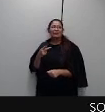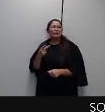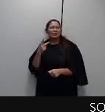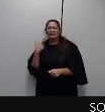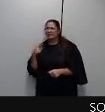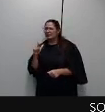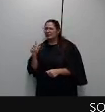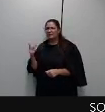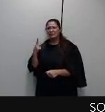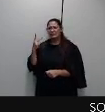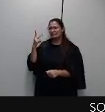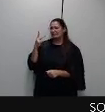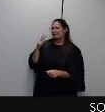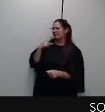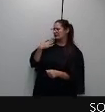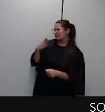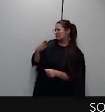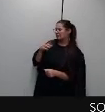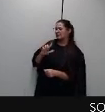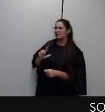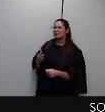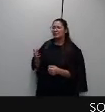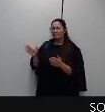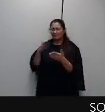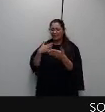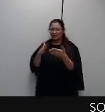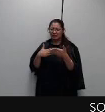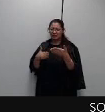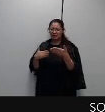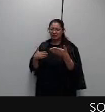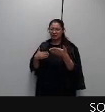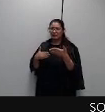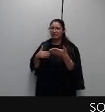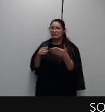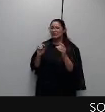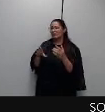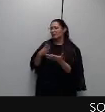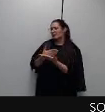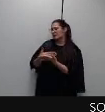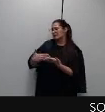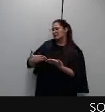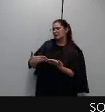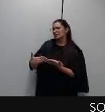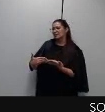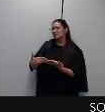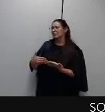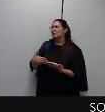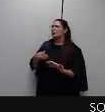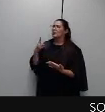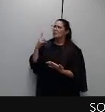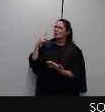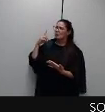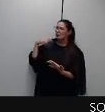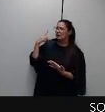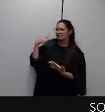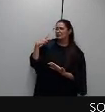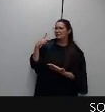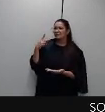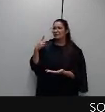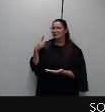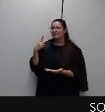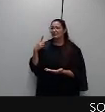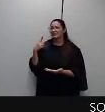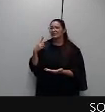não havia tabela Me desculpe era uma iniciativa do advogado e havia Como disse ainda